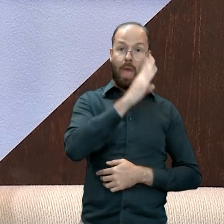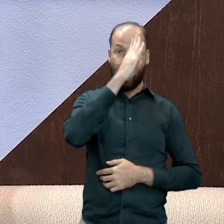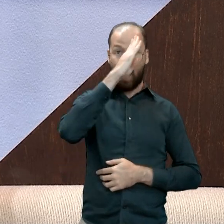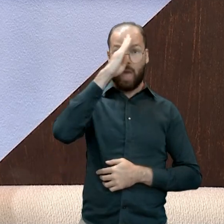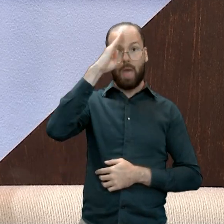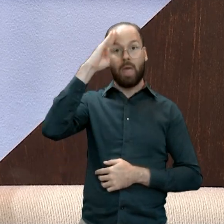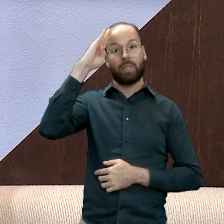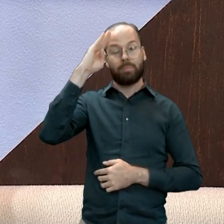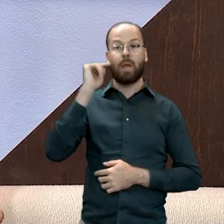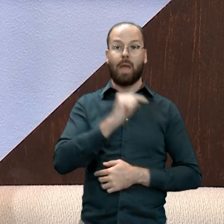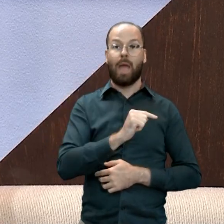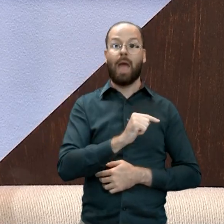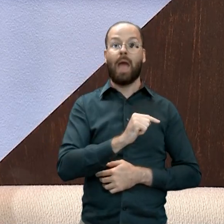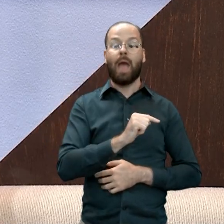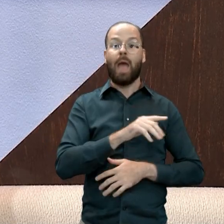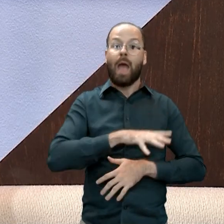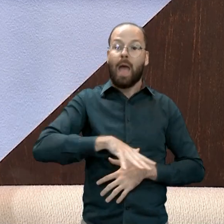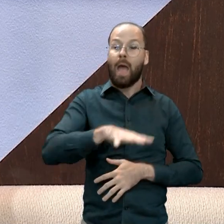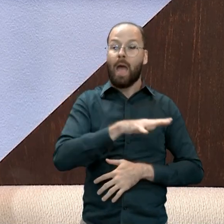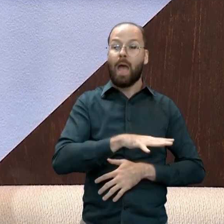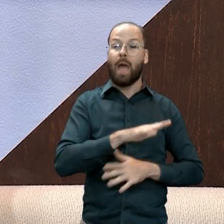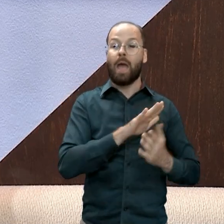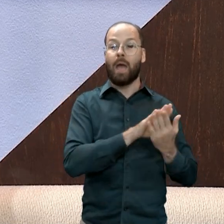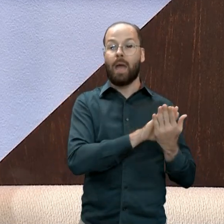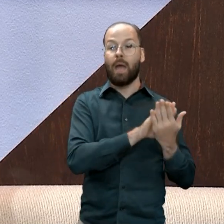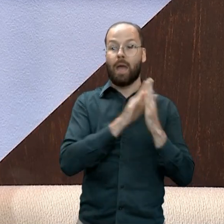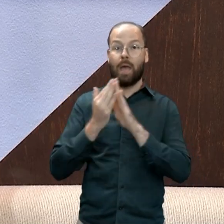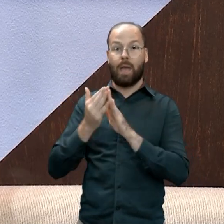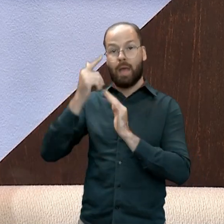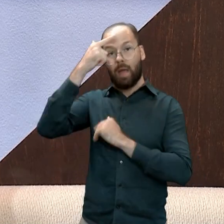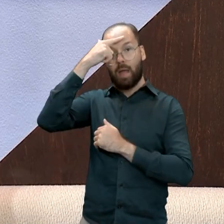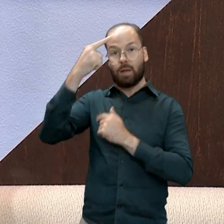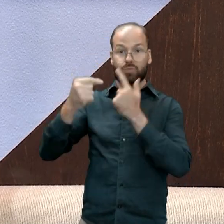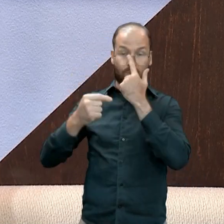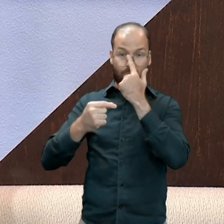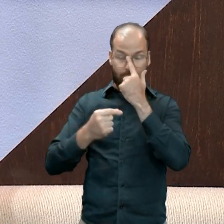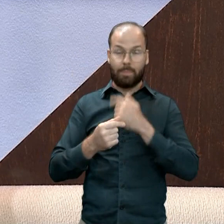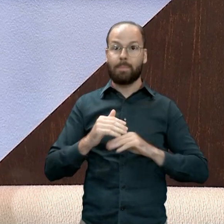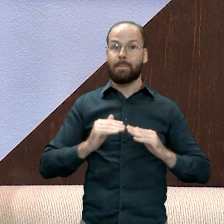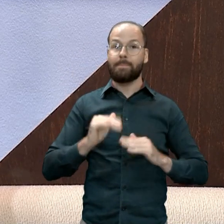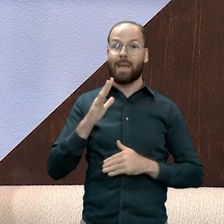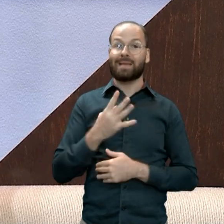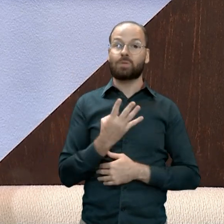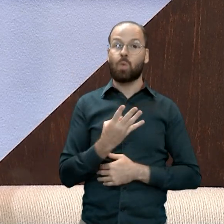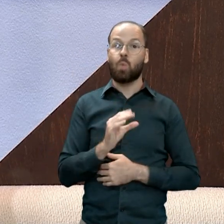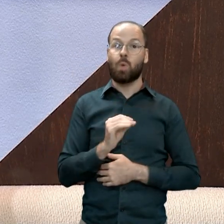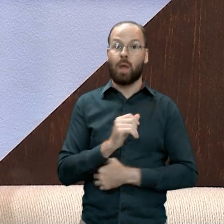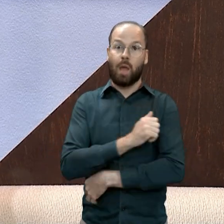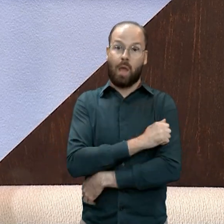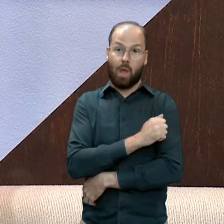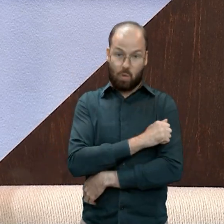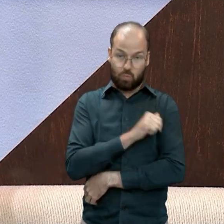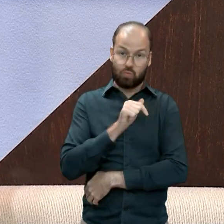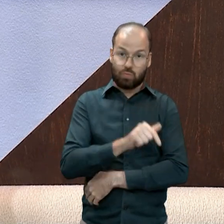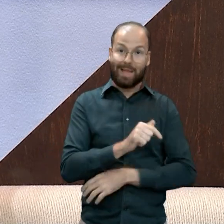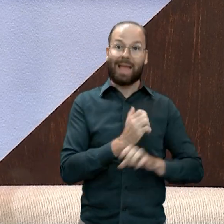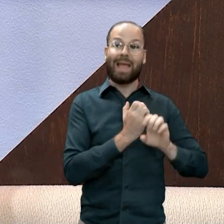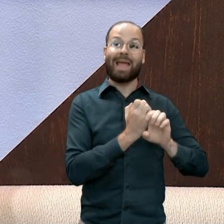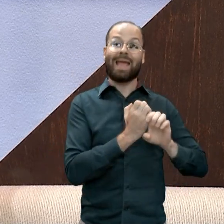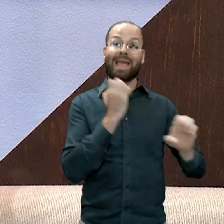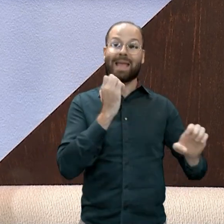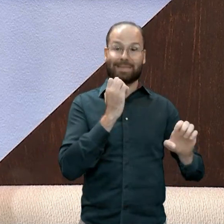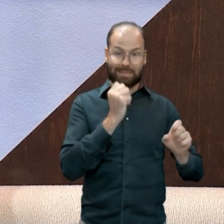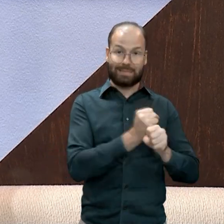a gente enviou durante 8 anos, enviou mais de 40 estudantes de graduação da Escola de Engenharia Civil e